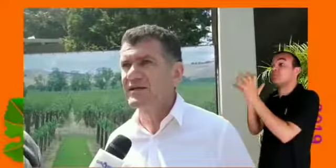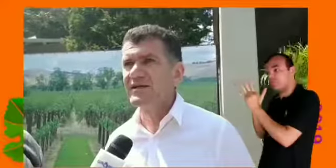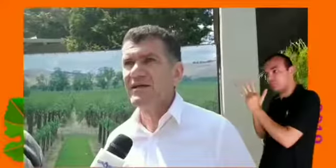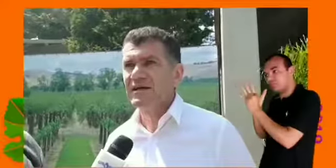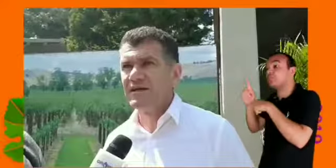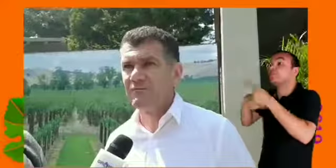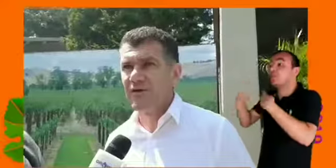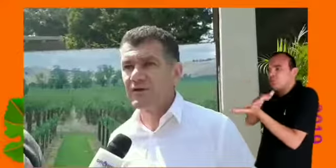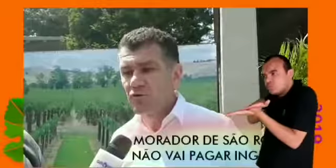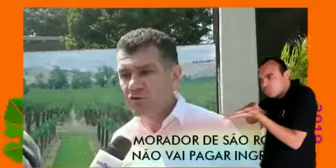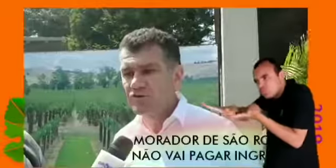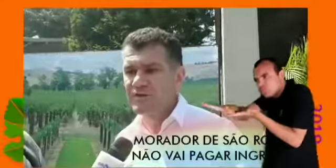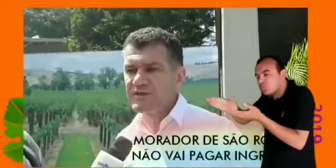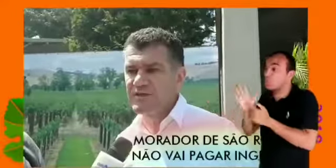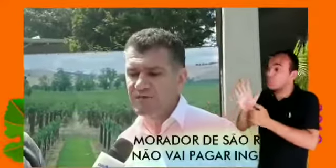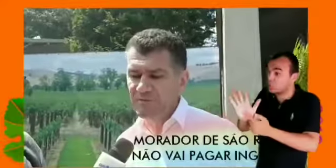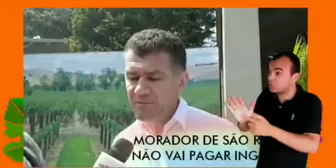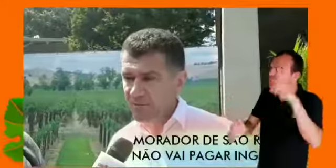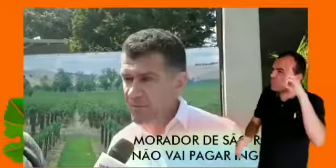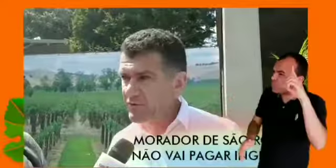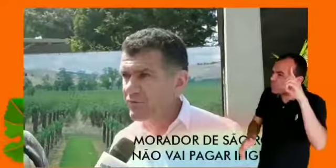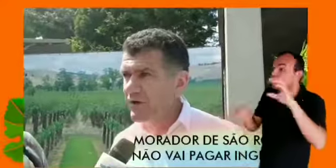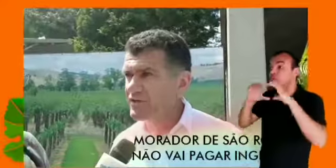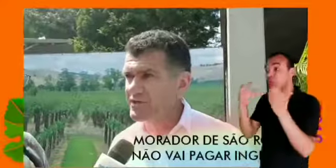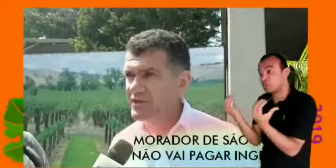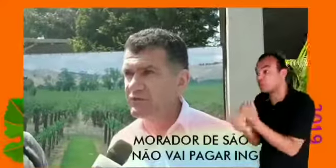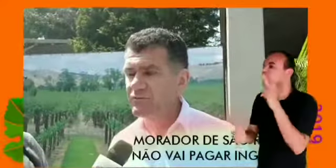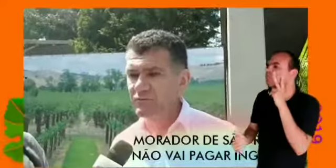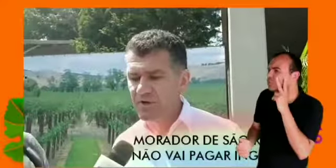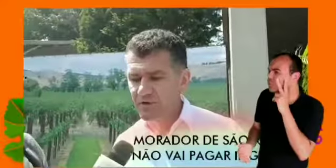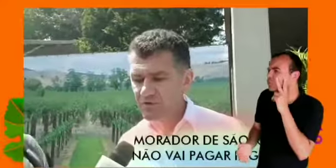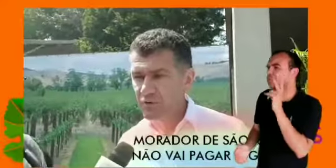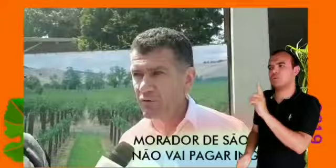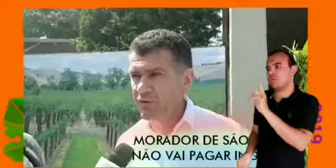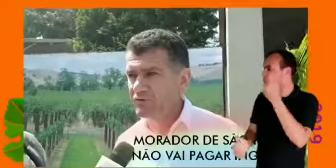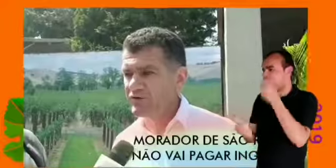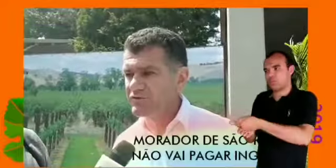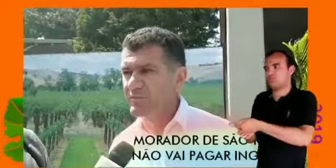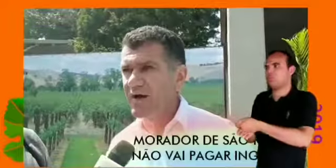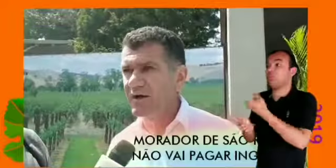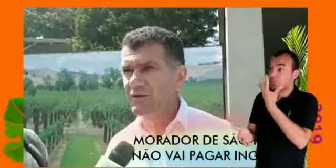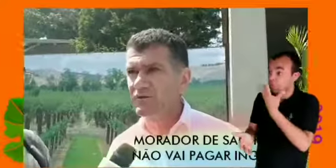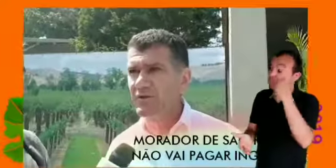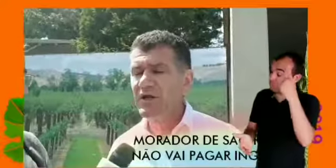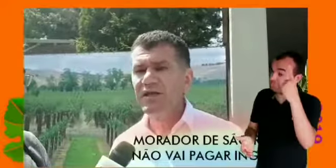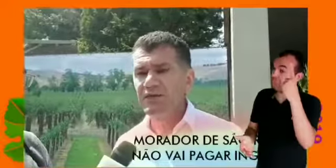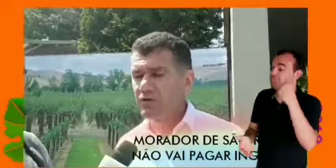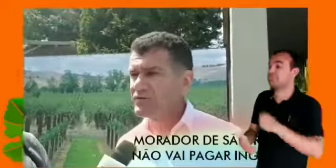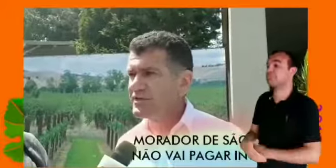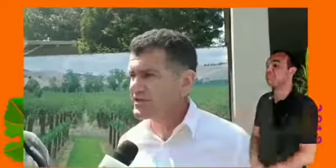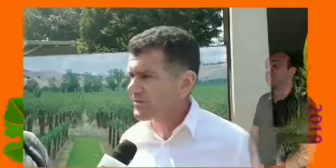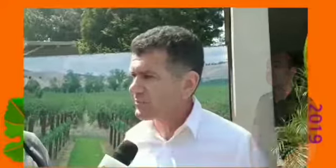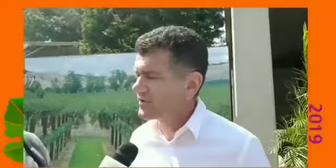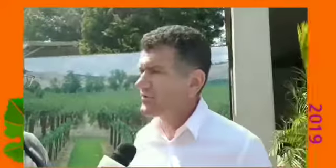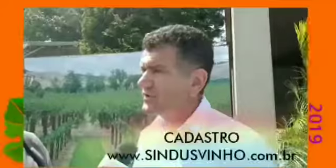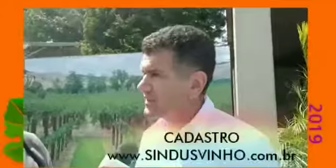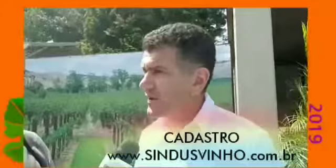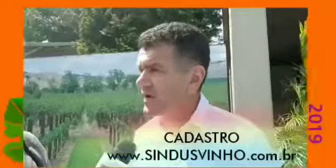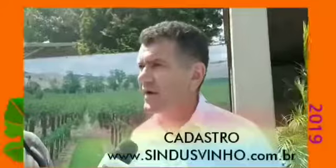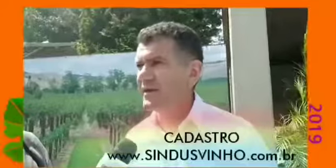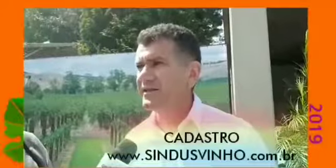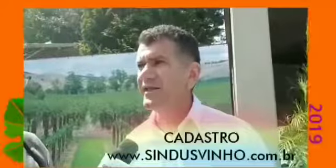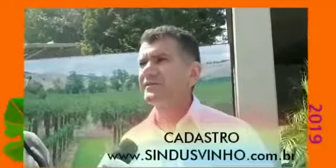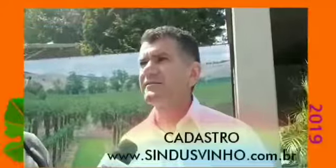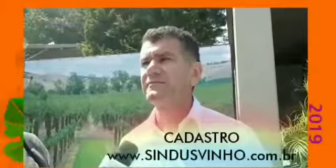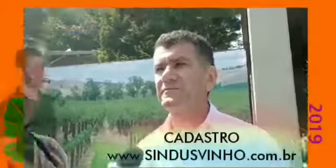democratizar essa entrada, que ele venha todos os dias, ele vai imprimir um voucherzinho, um códigozinho de barra, leitor, e todos os dias ele vai poder